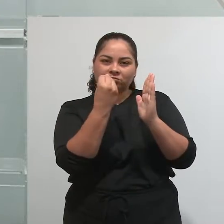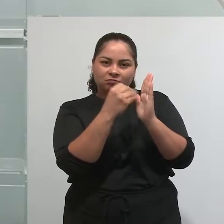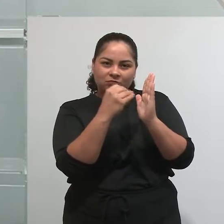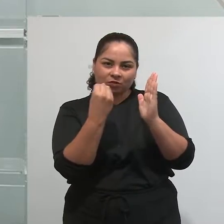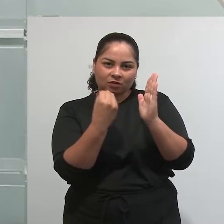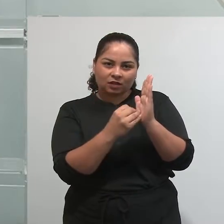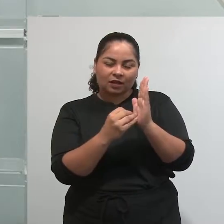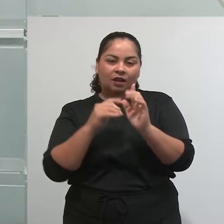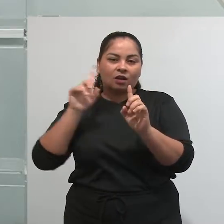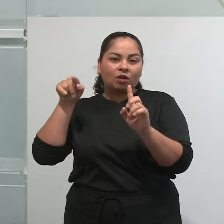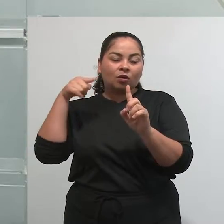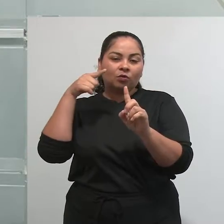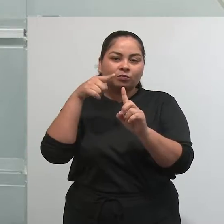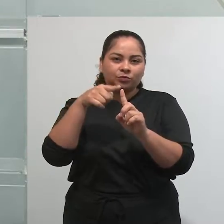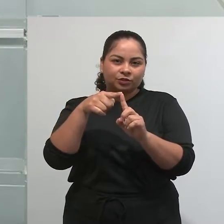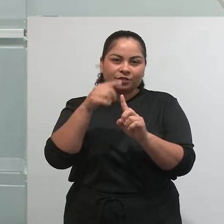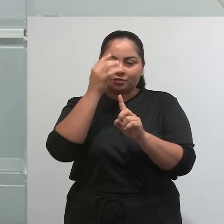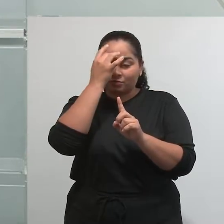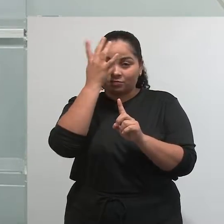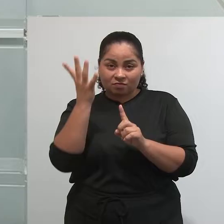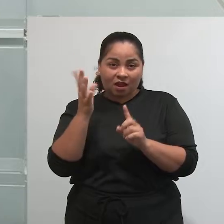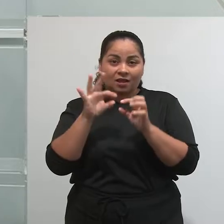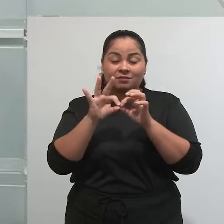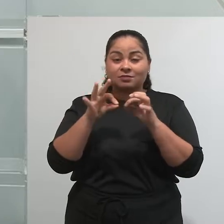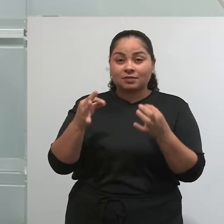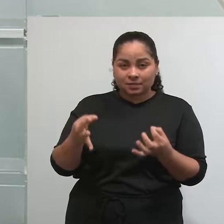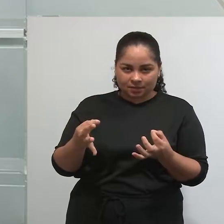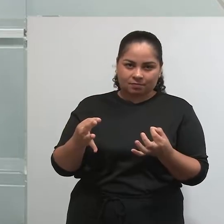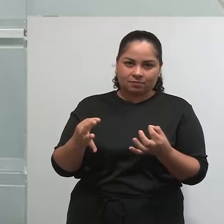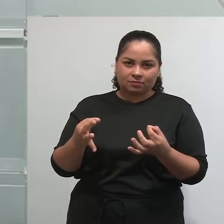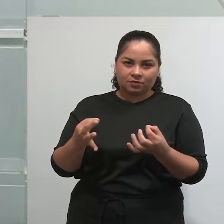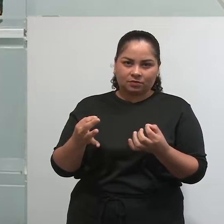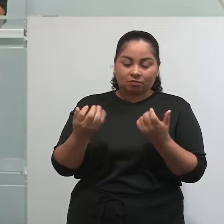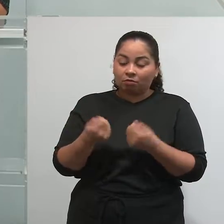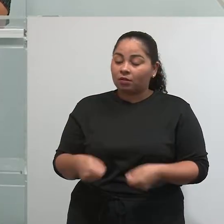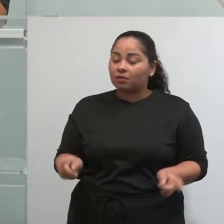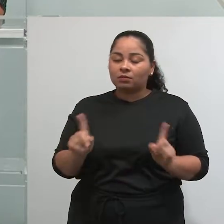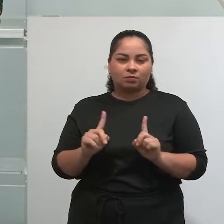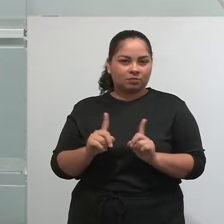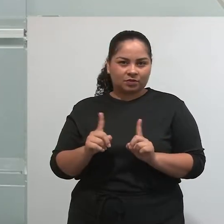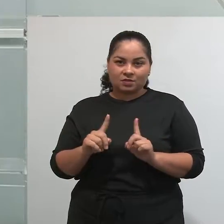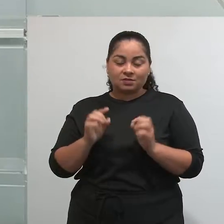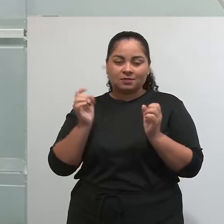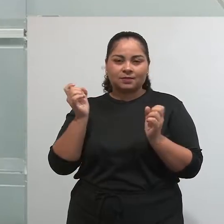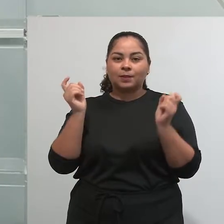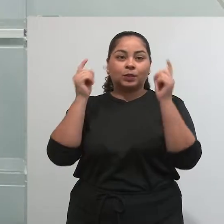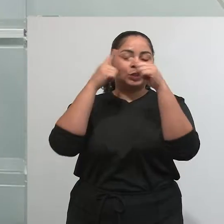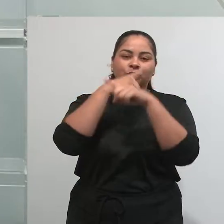colocando objetivos que sejam acessíveis, tá bom? Não coloque nada daquilo que você não vai